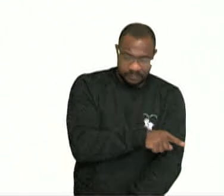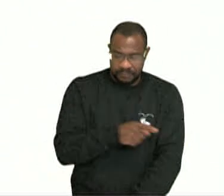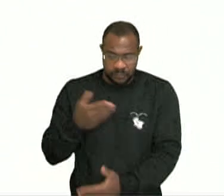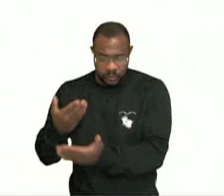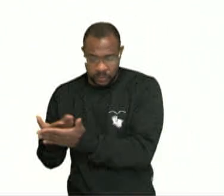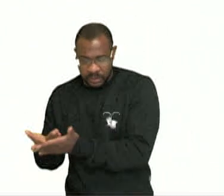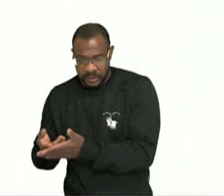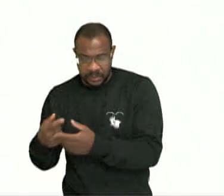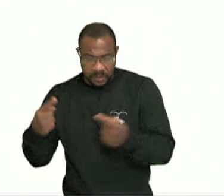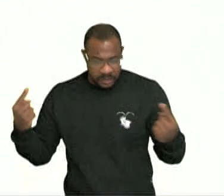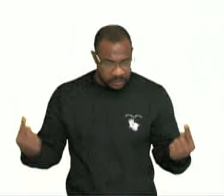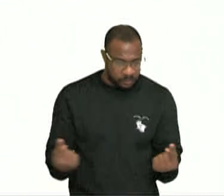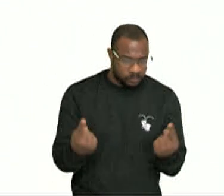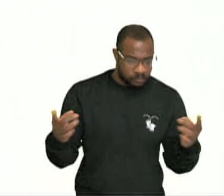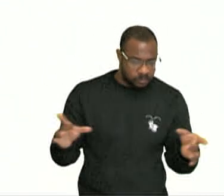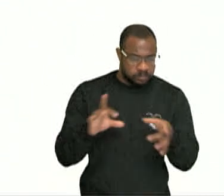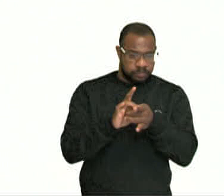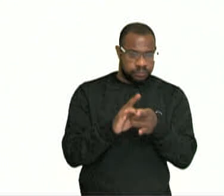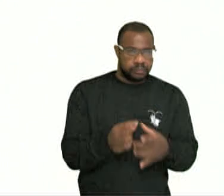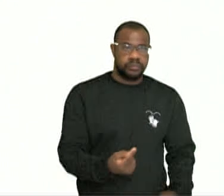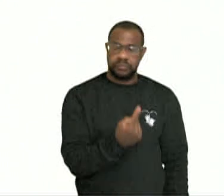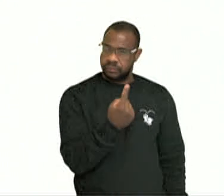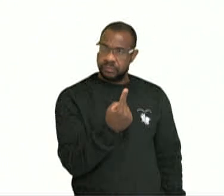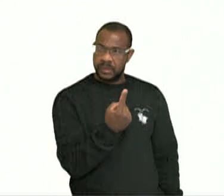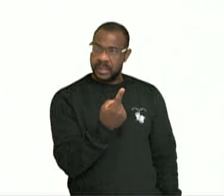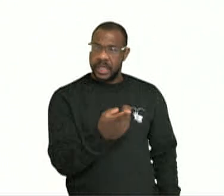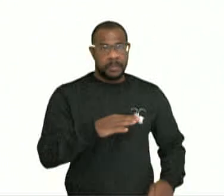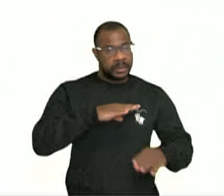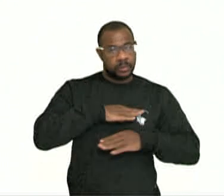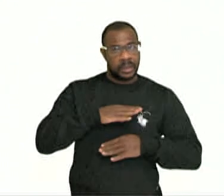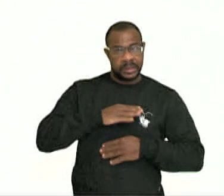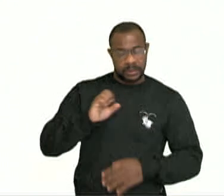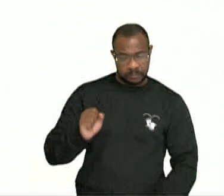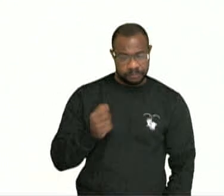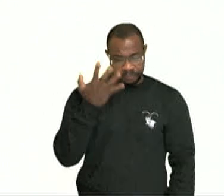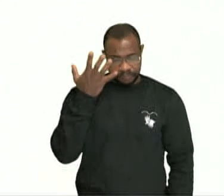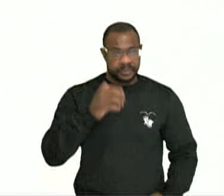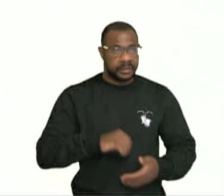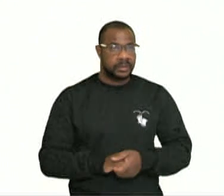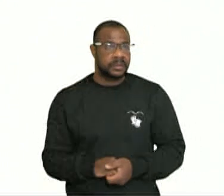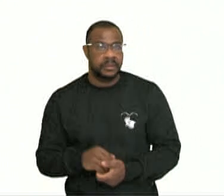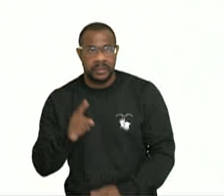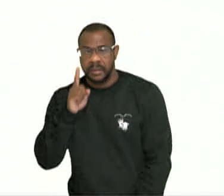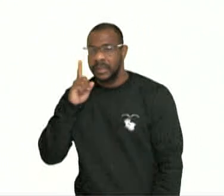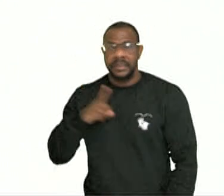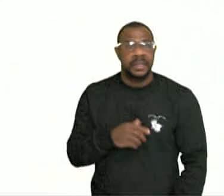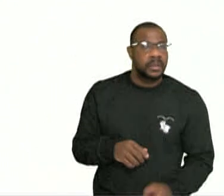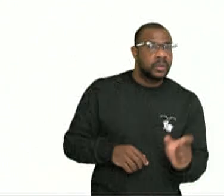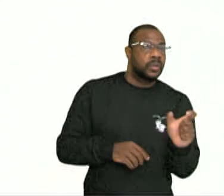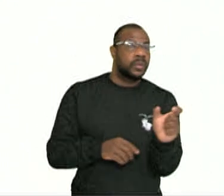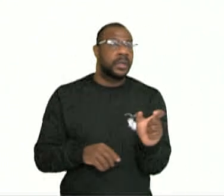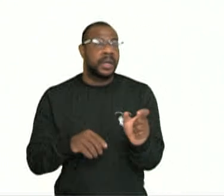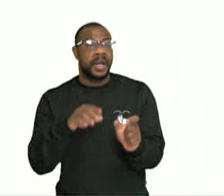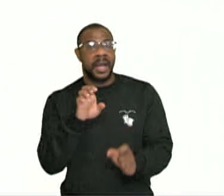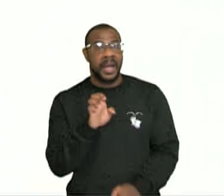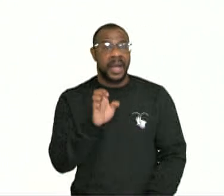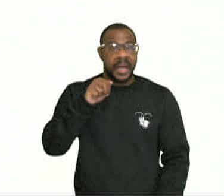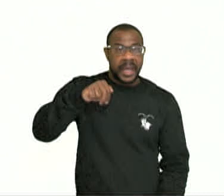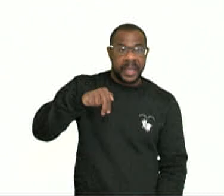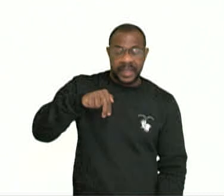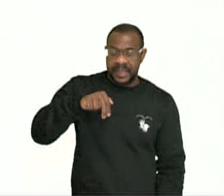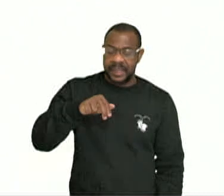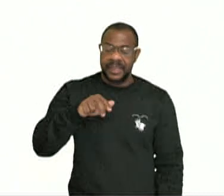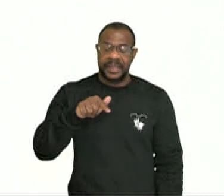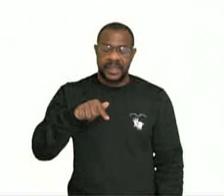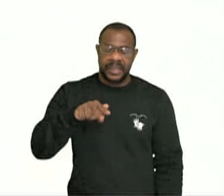é condição sendo estabelecida, tá? E ali eu tenho o enquanto, que também pode indicar